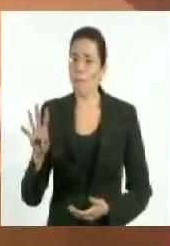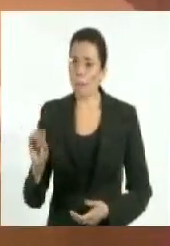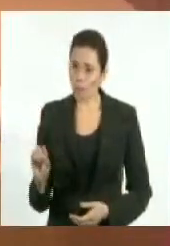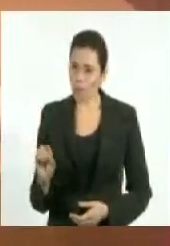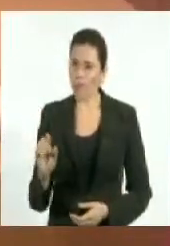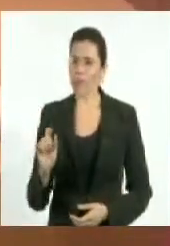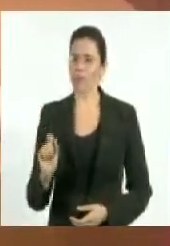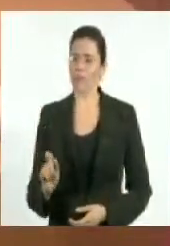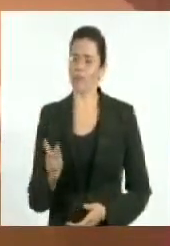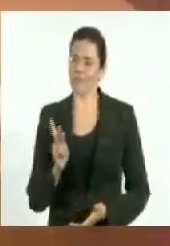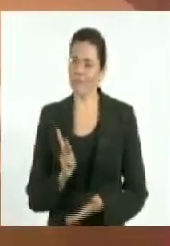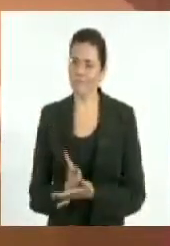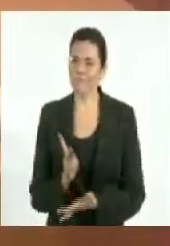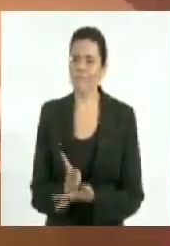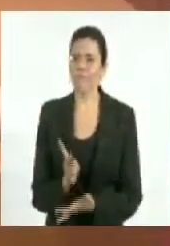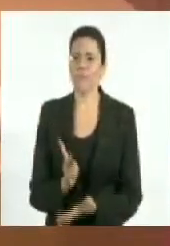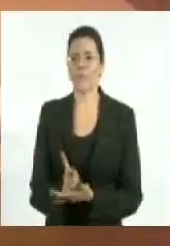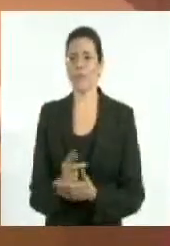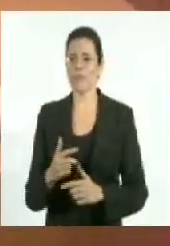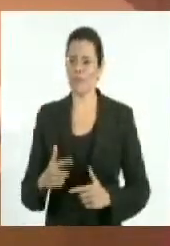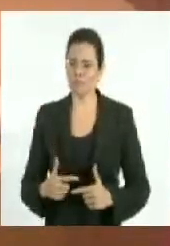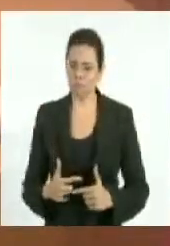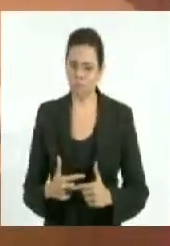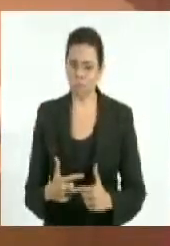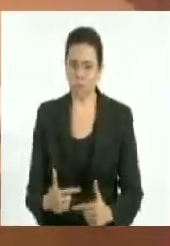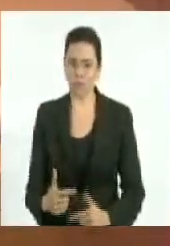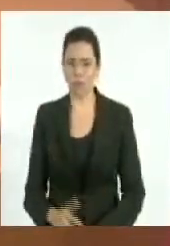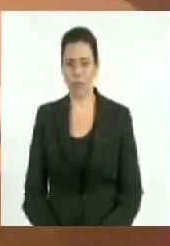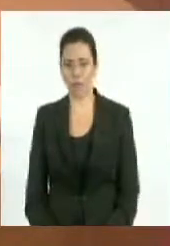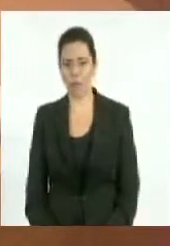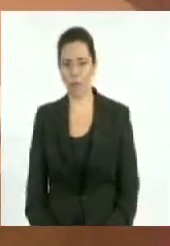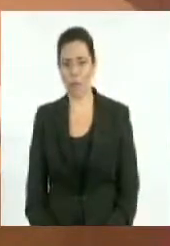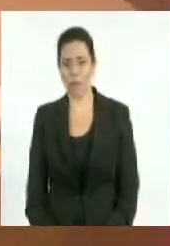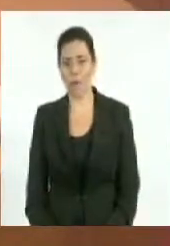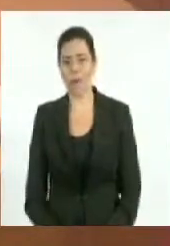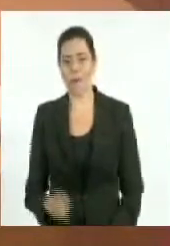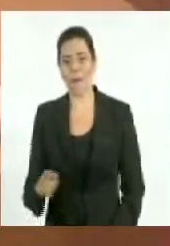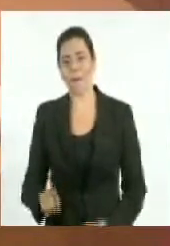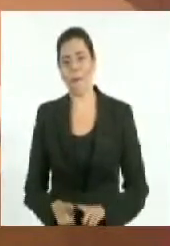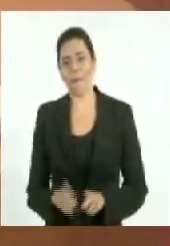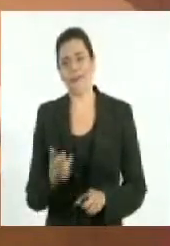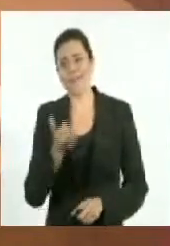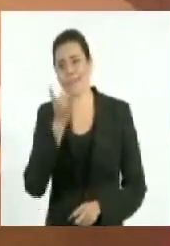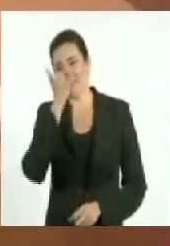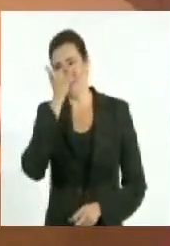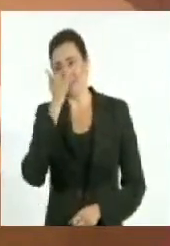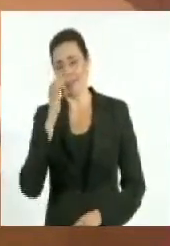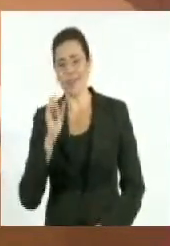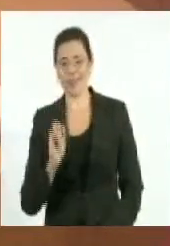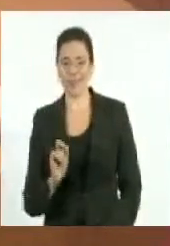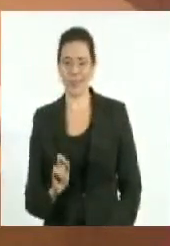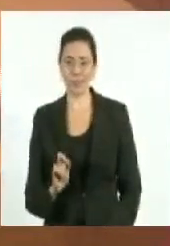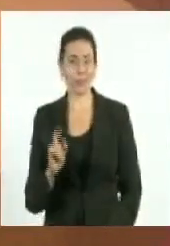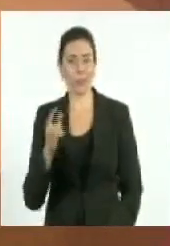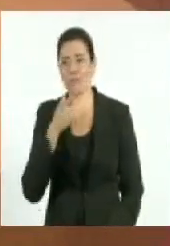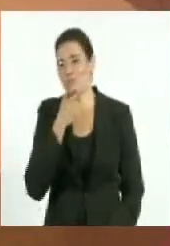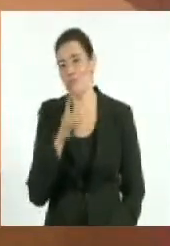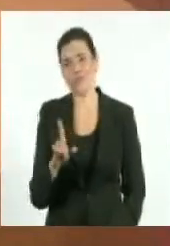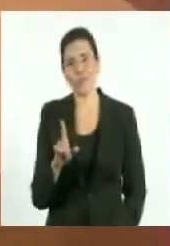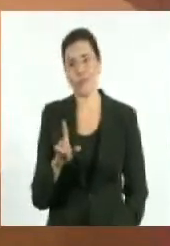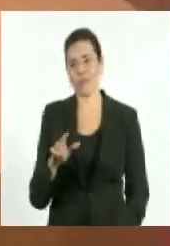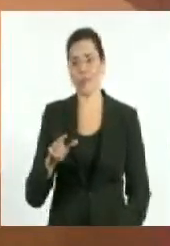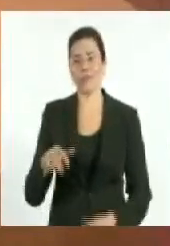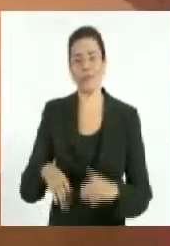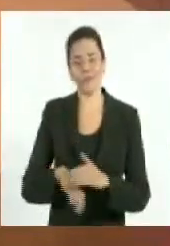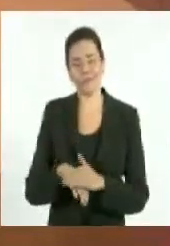estadual, teve o azar, né, a infelicidade de pegar o Sampaio, um time mais estruturado, e aí não tenho vergonha de dizer isso, numa semifinal, inclusive venceu